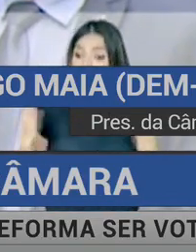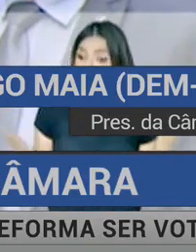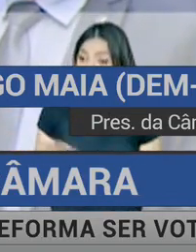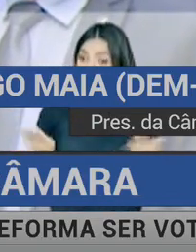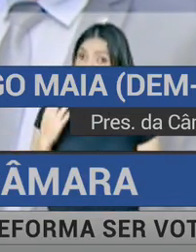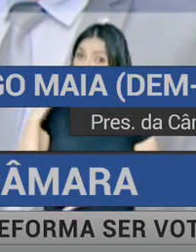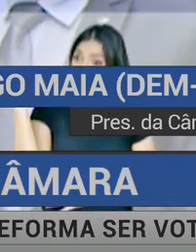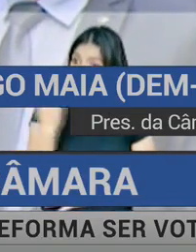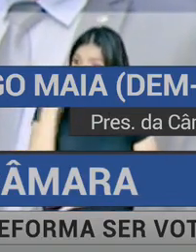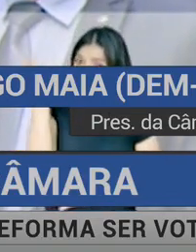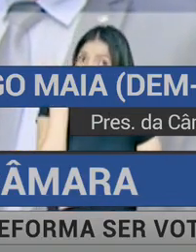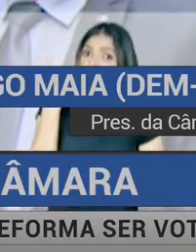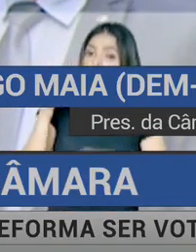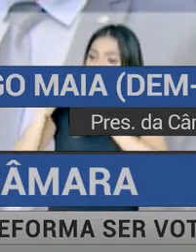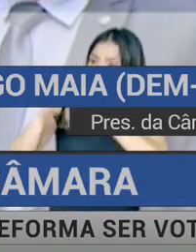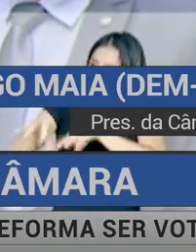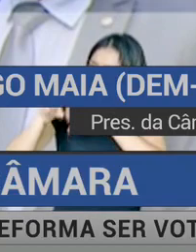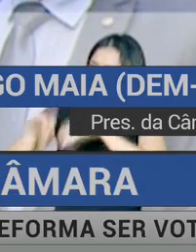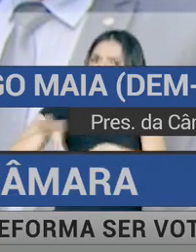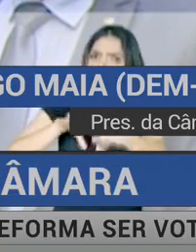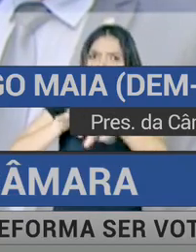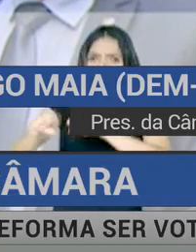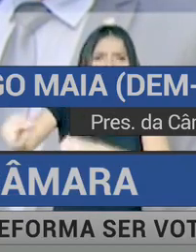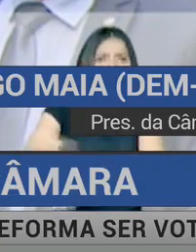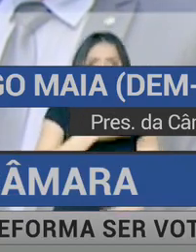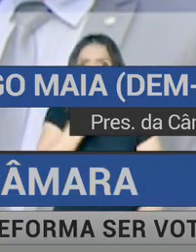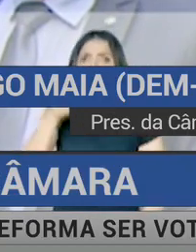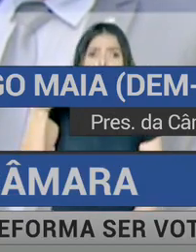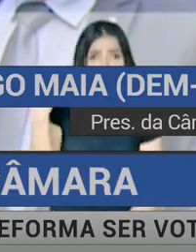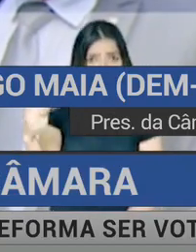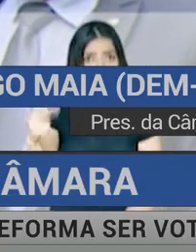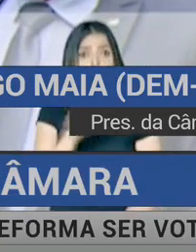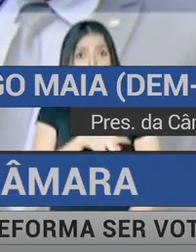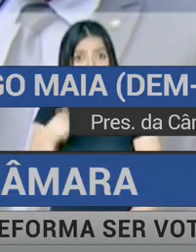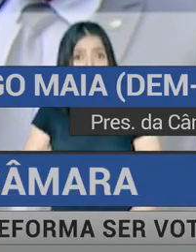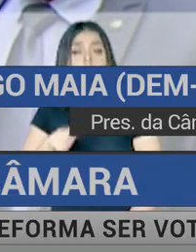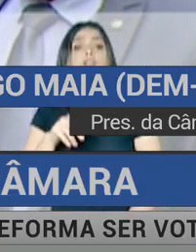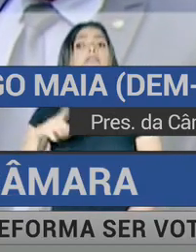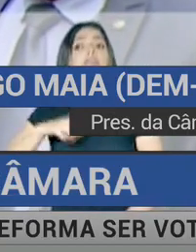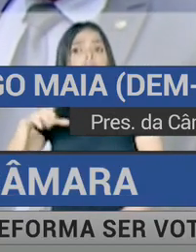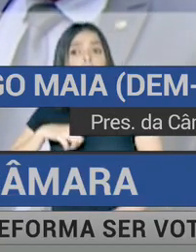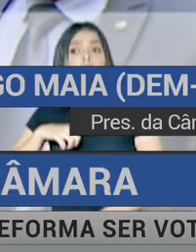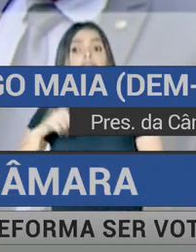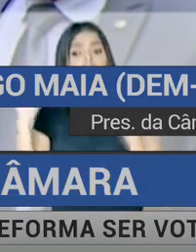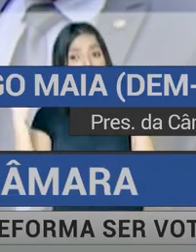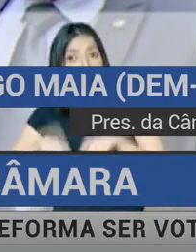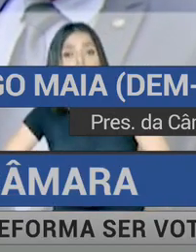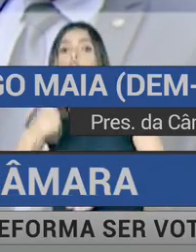valorizando, eles terão condição de construir uma aposentadoria melhor para cada um deles.